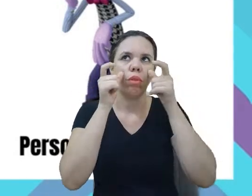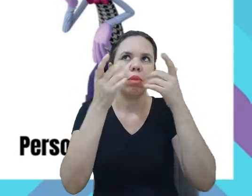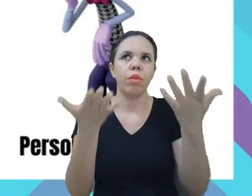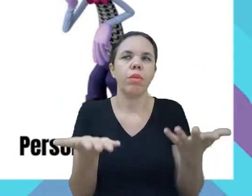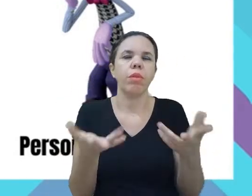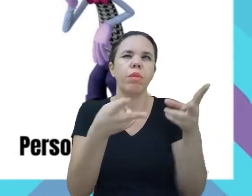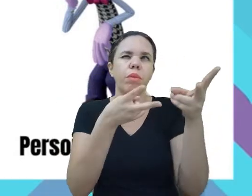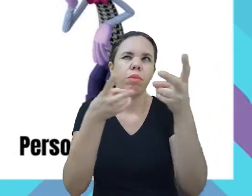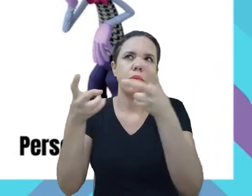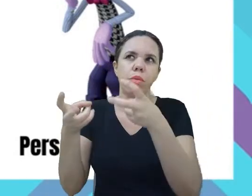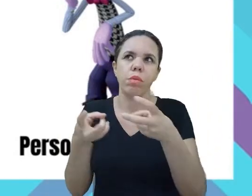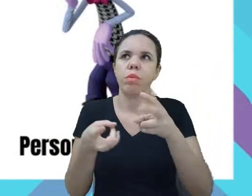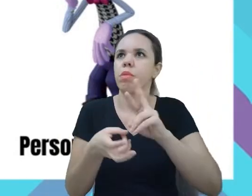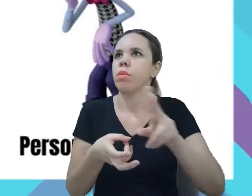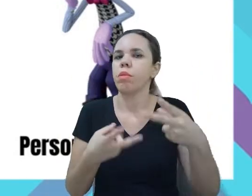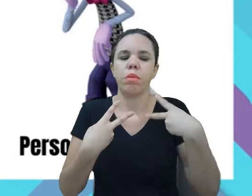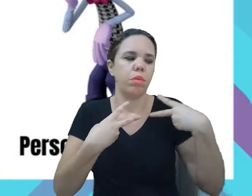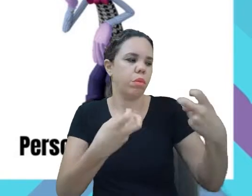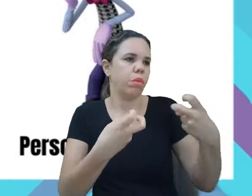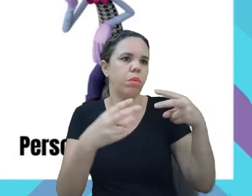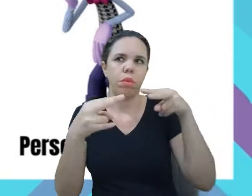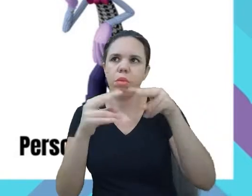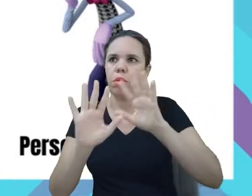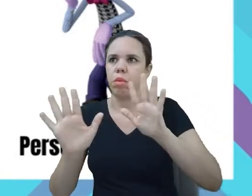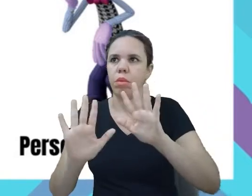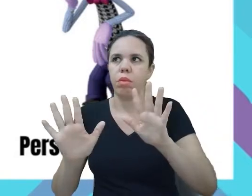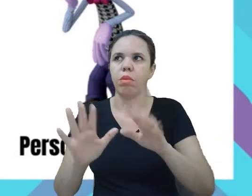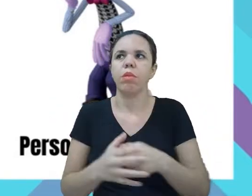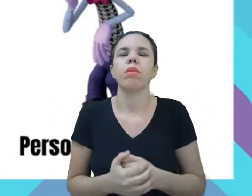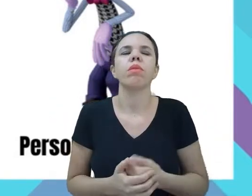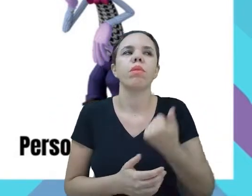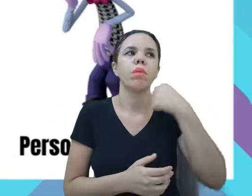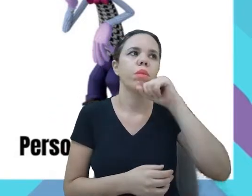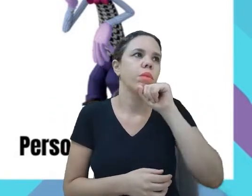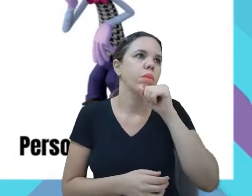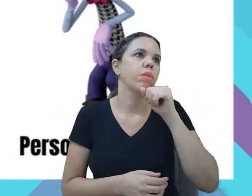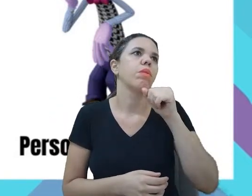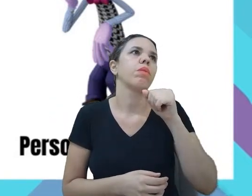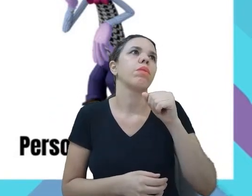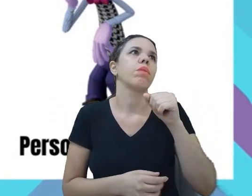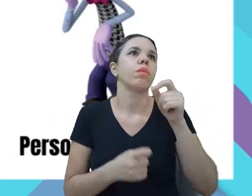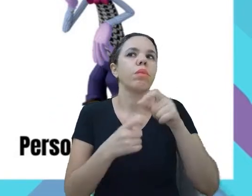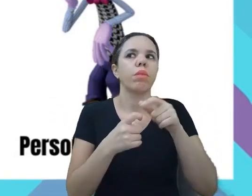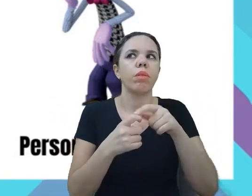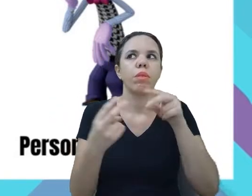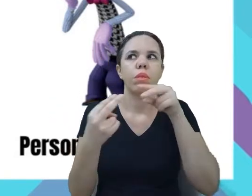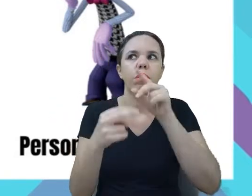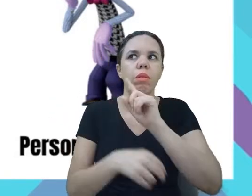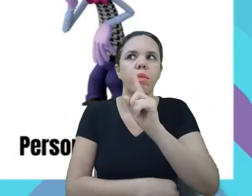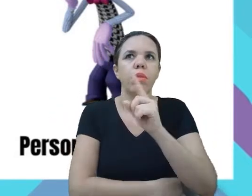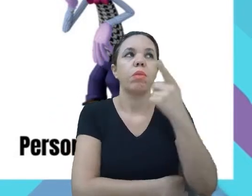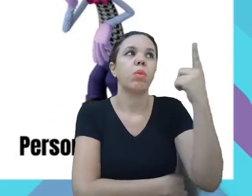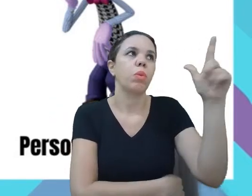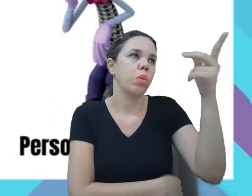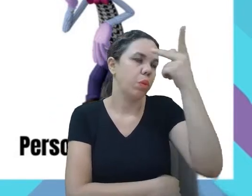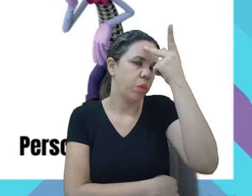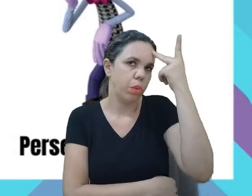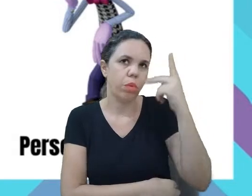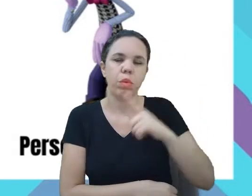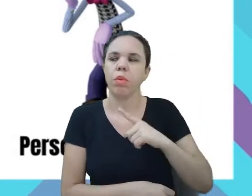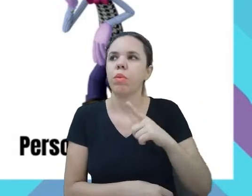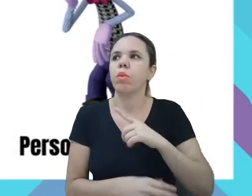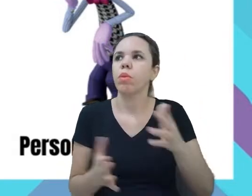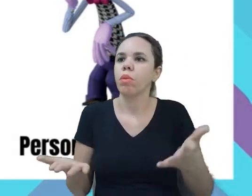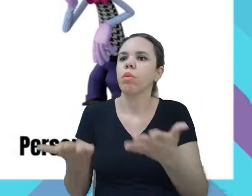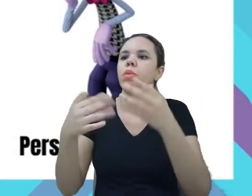olhar, quando ele percebe que ele não foi olhado nos olhos, ou pela mãe, ou pela médica, ou por